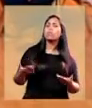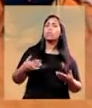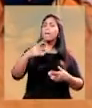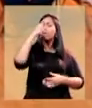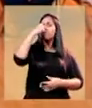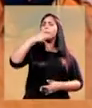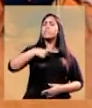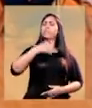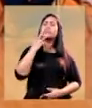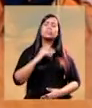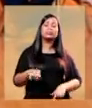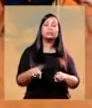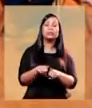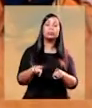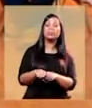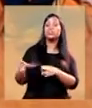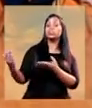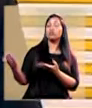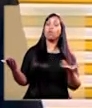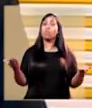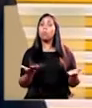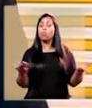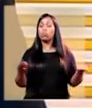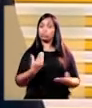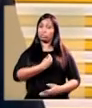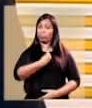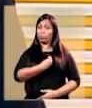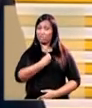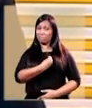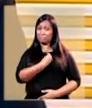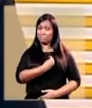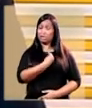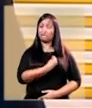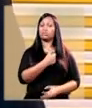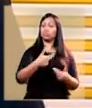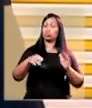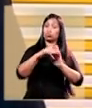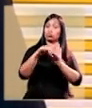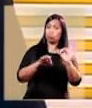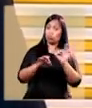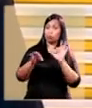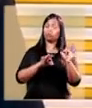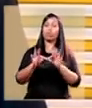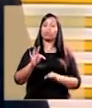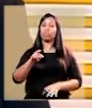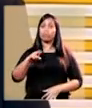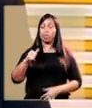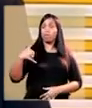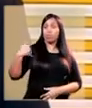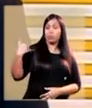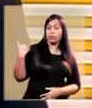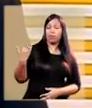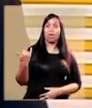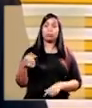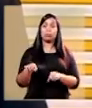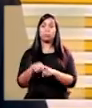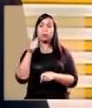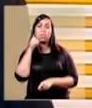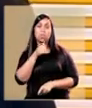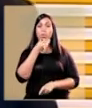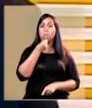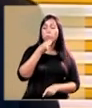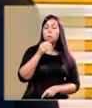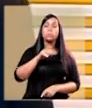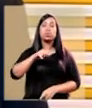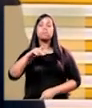o perfil dessas crianças e desses adolescentes que hoje estão presentes nas ações do Projeto T, com relação à idade, sexo,